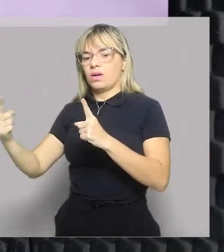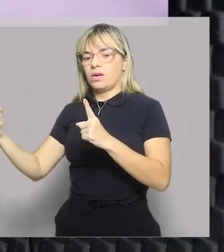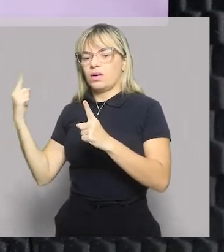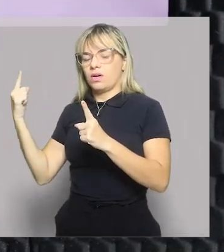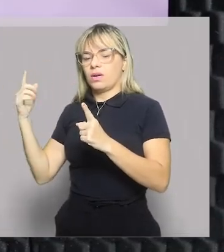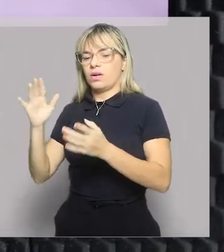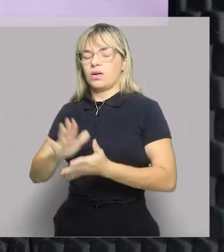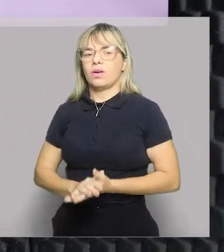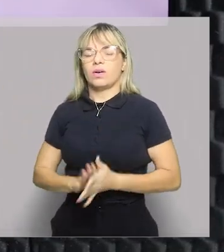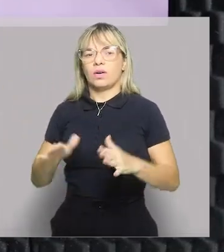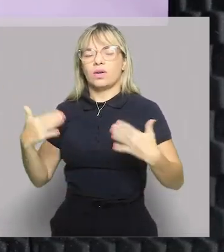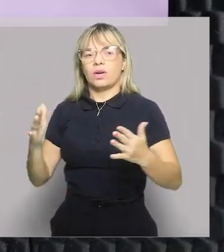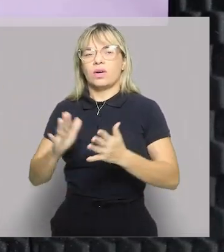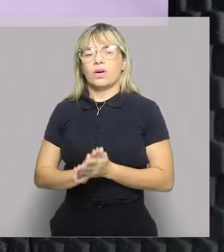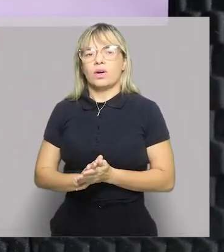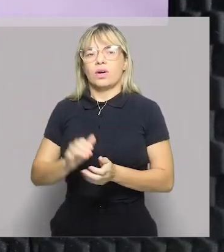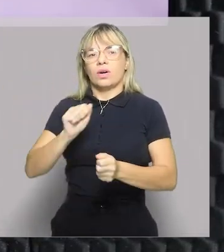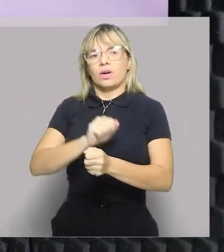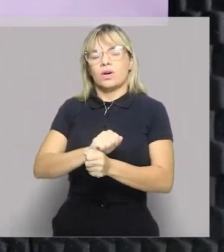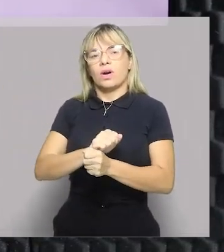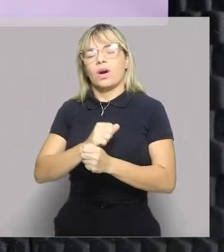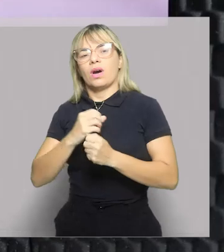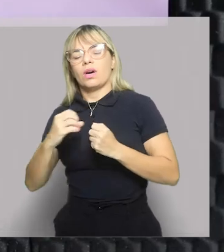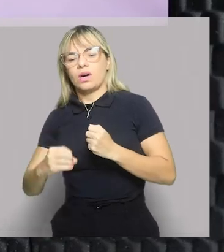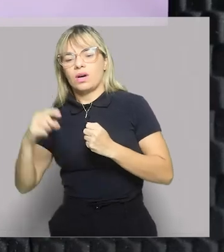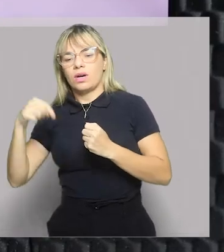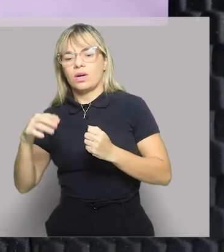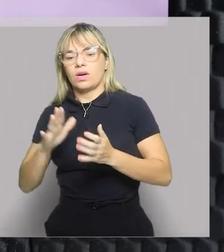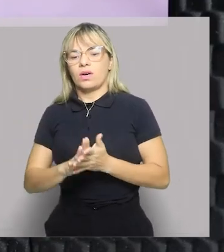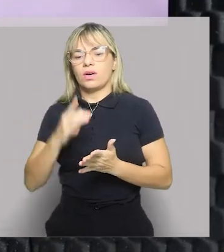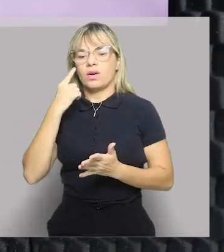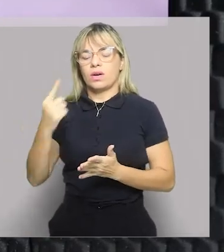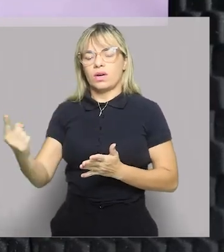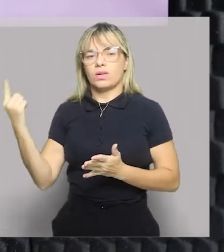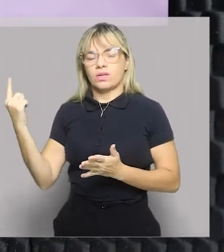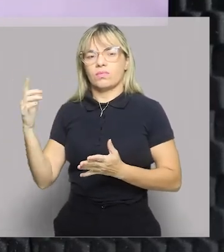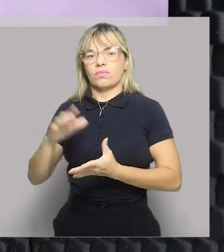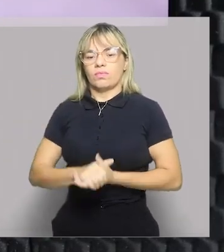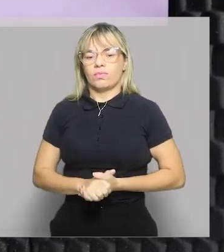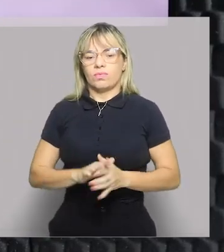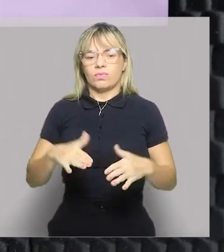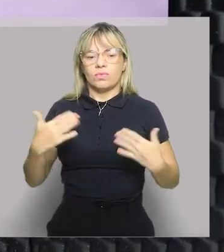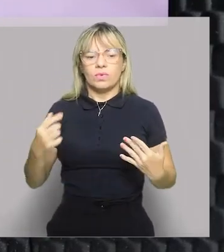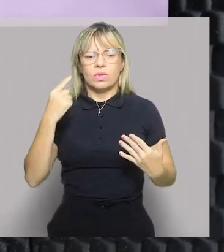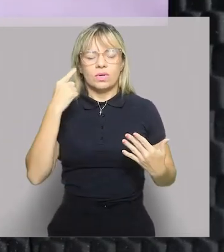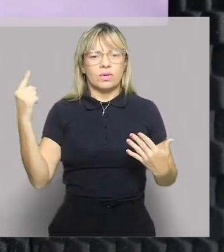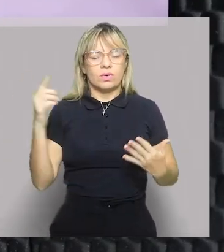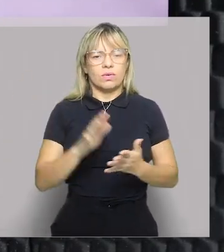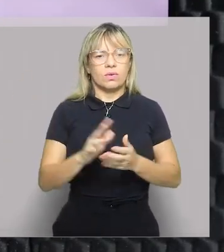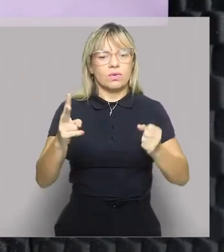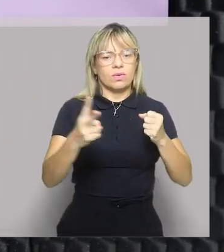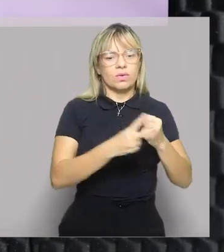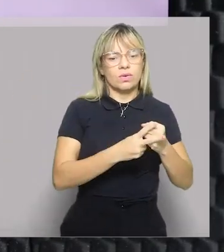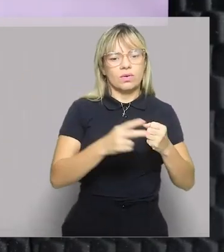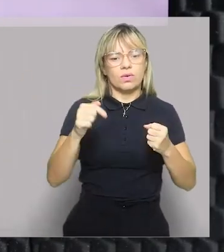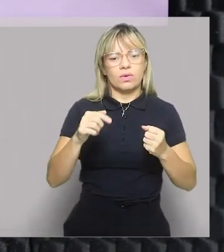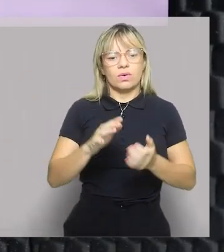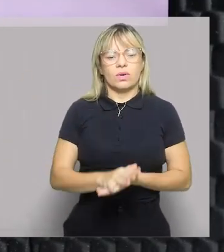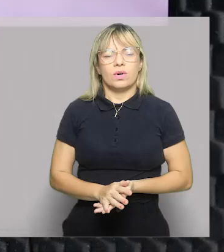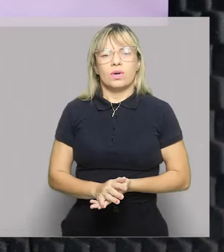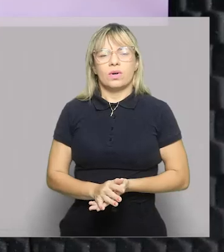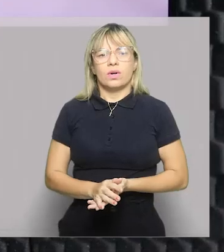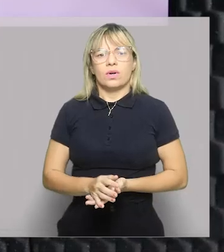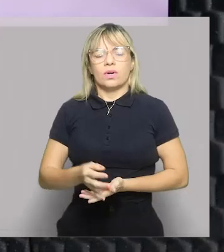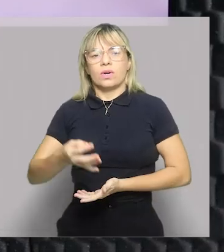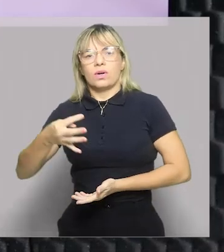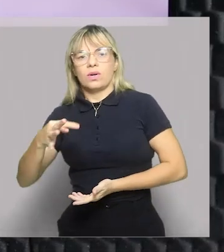o artigo do substantivo eficácia. Então, estamos diante de um verbo transitivo indireto.